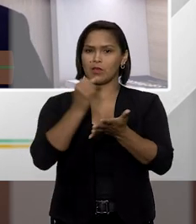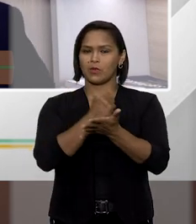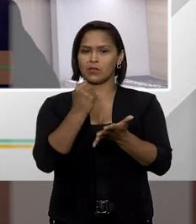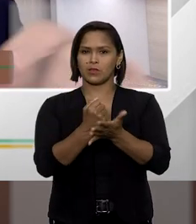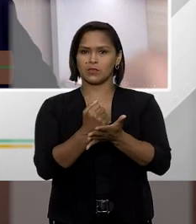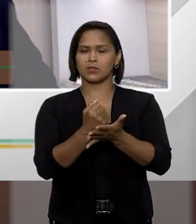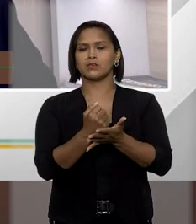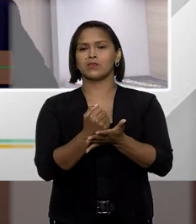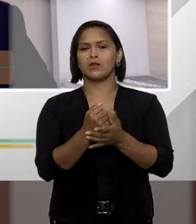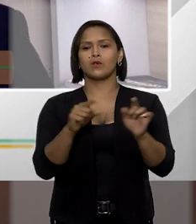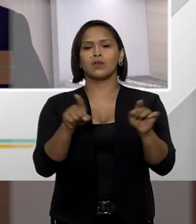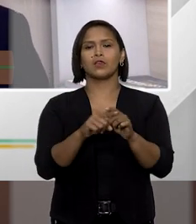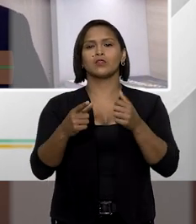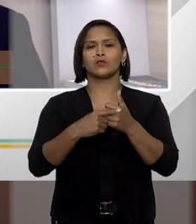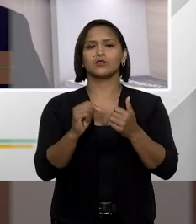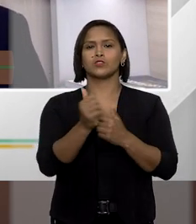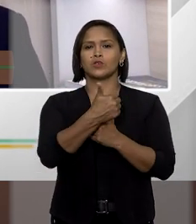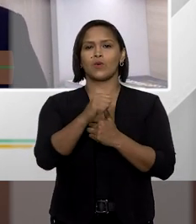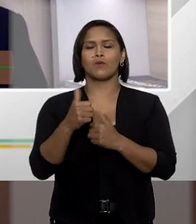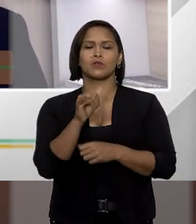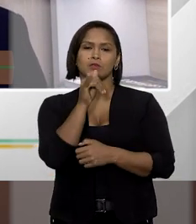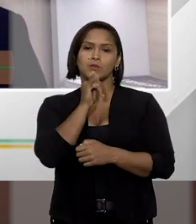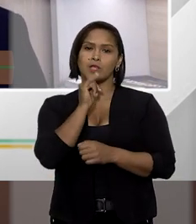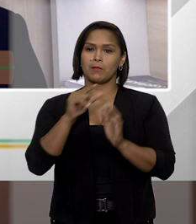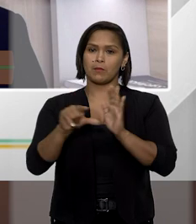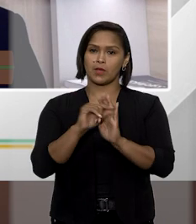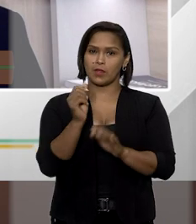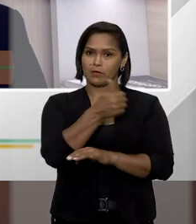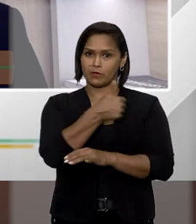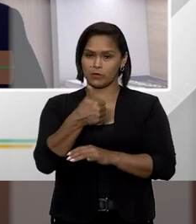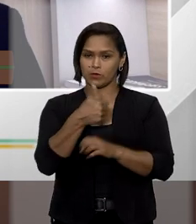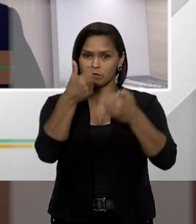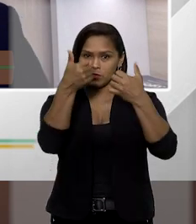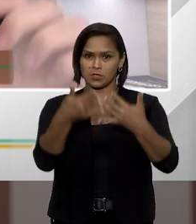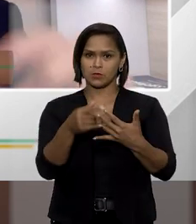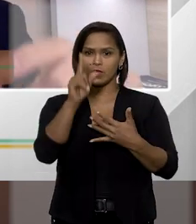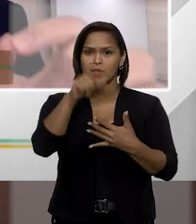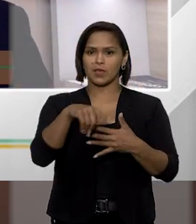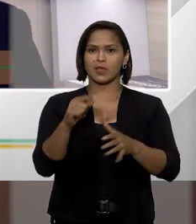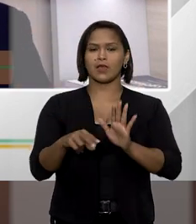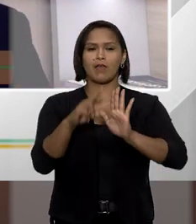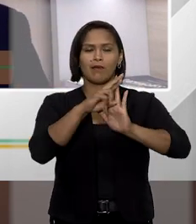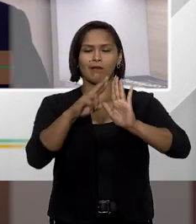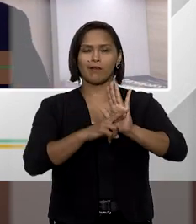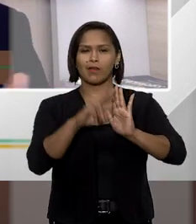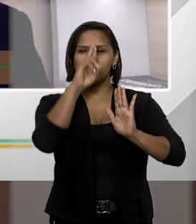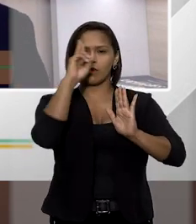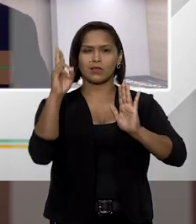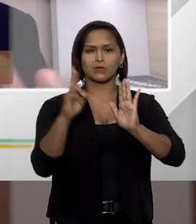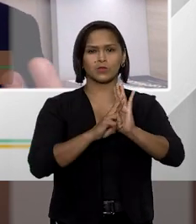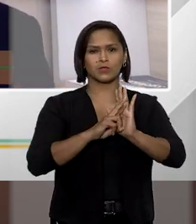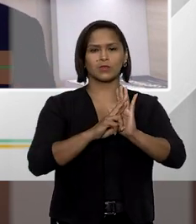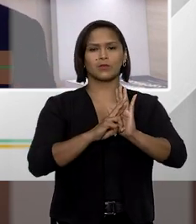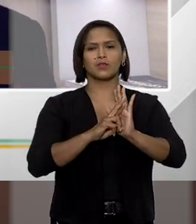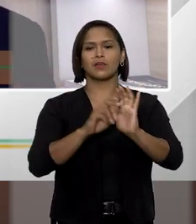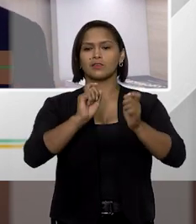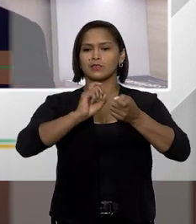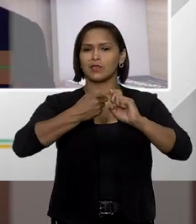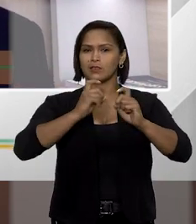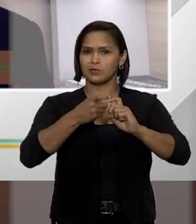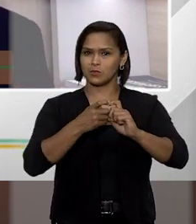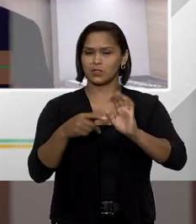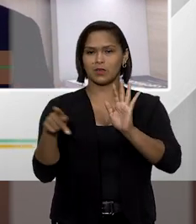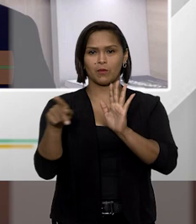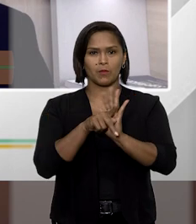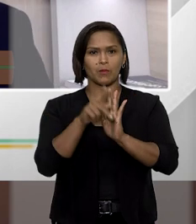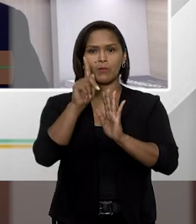contratações públicas. E diz no artigo 11, por exemplo, parágrafo único, que é atribuição da alta